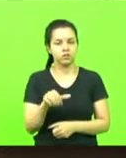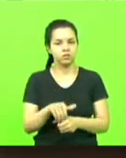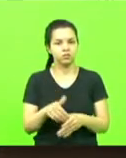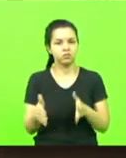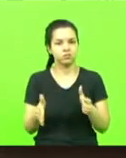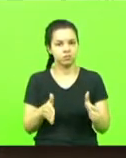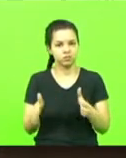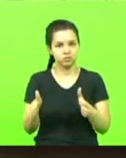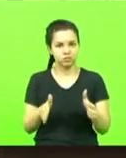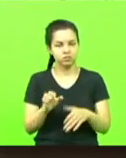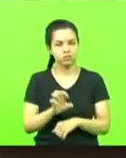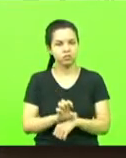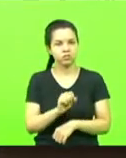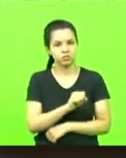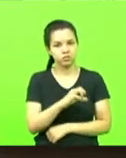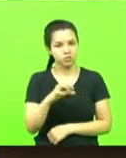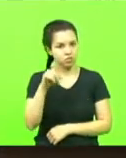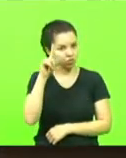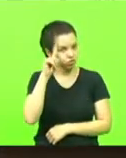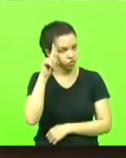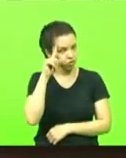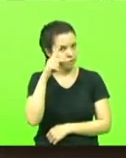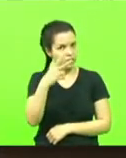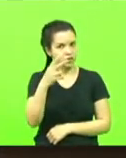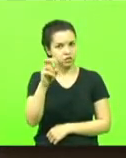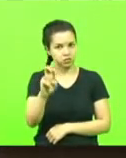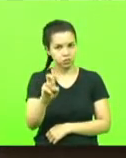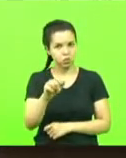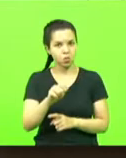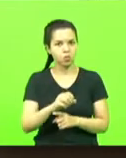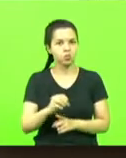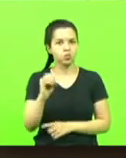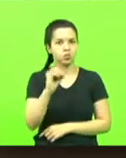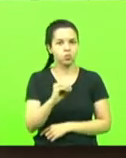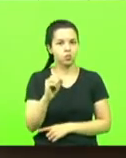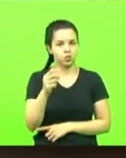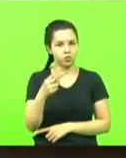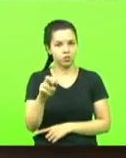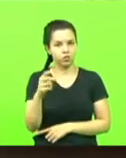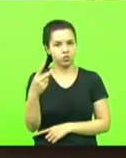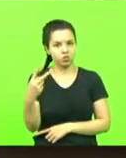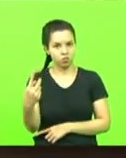Santa Catarina, realizada em 25 de outubro de 2021.